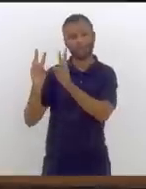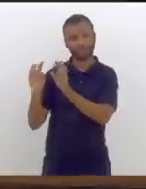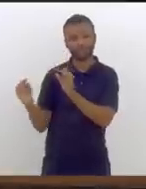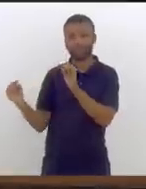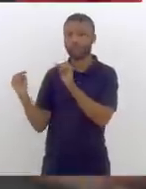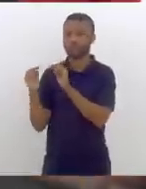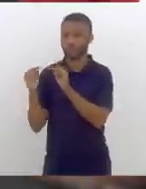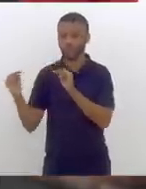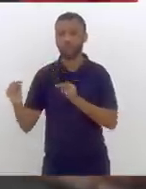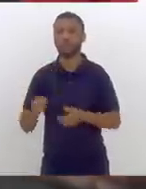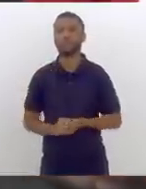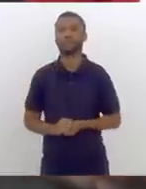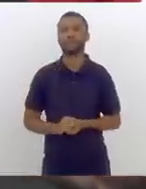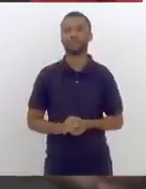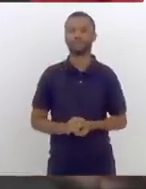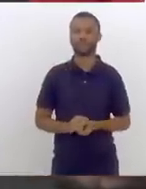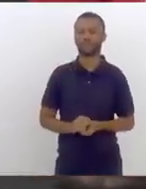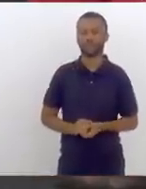isso